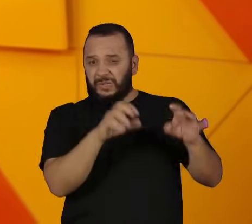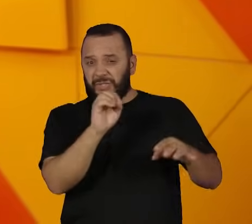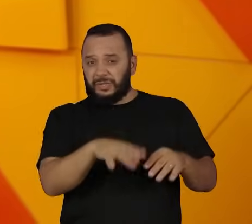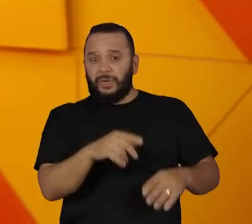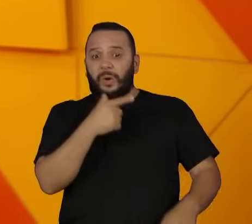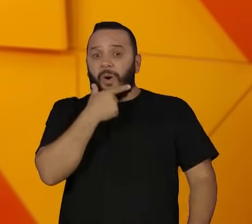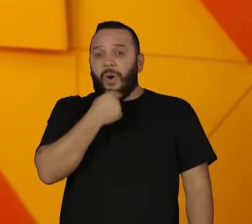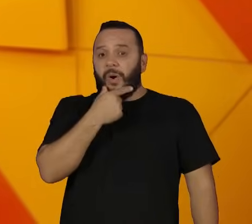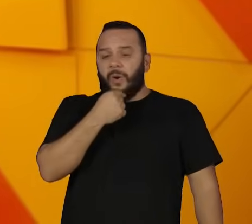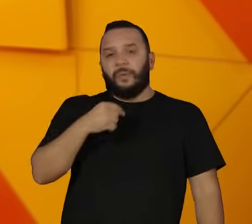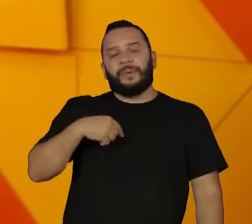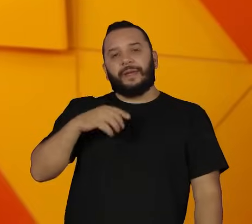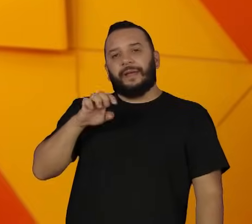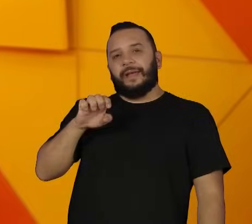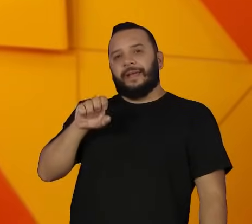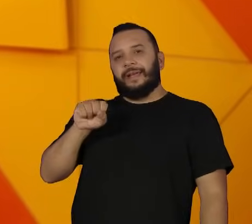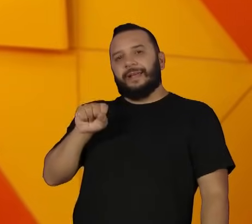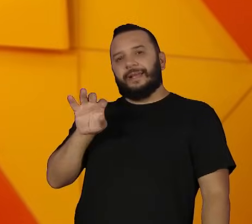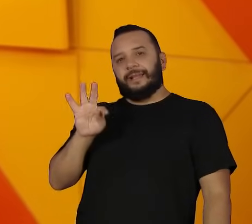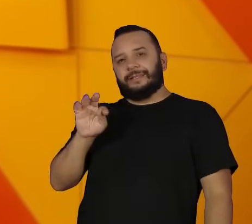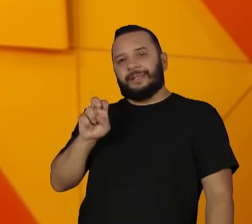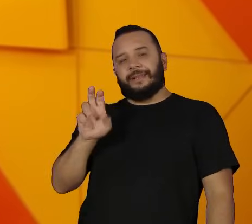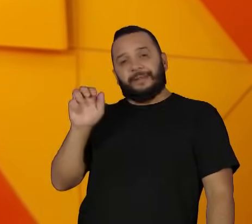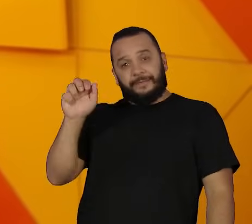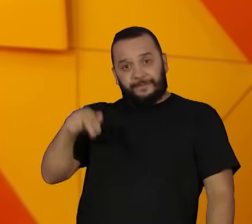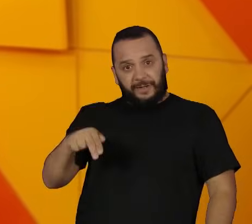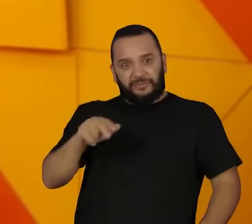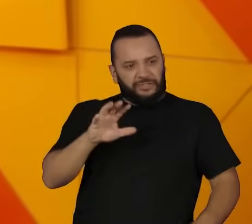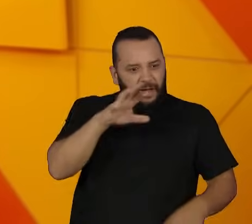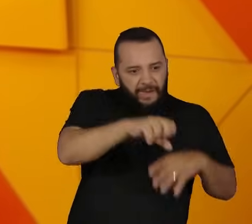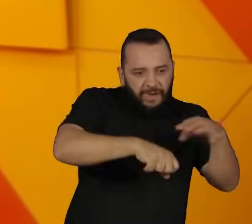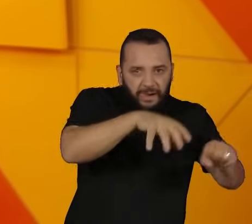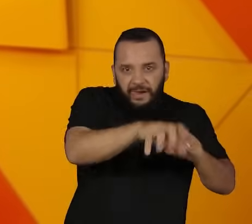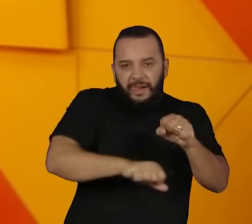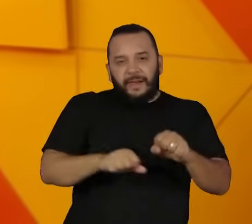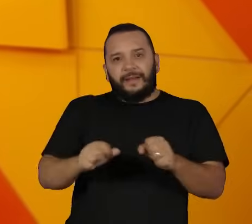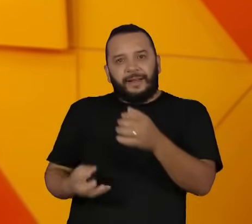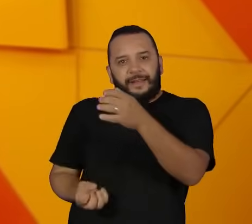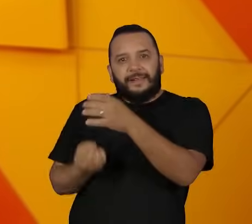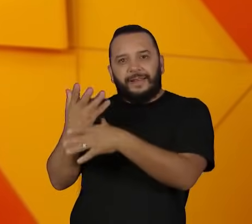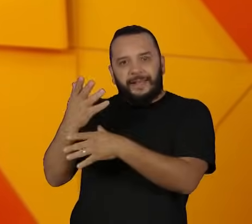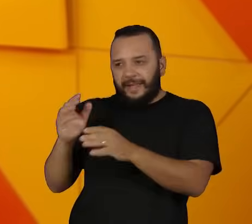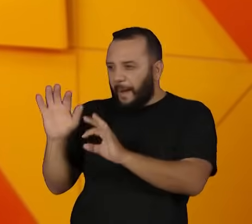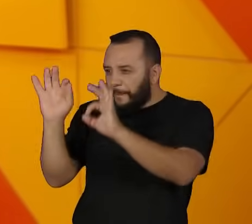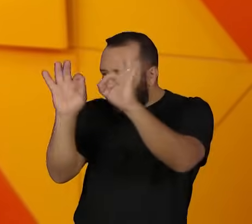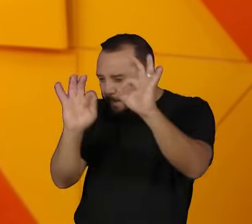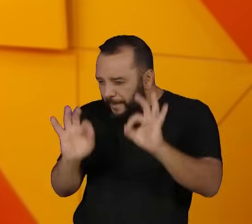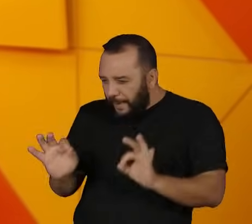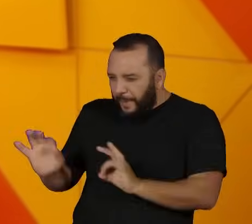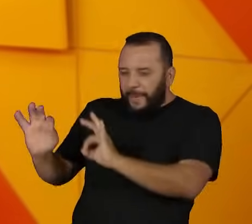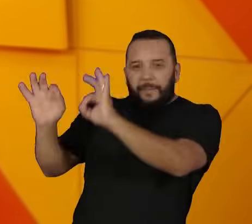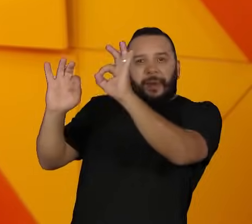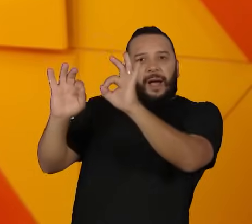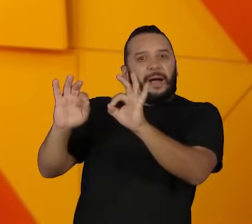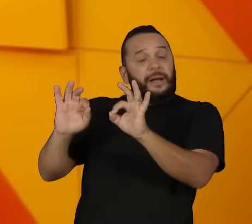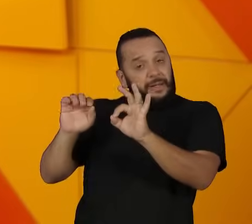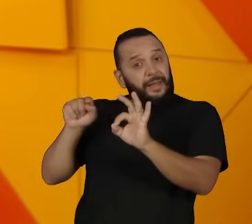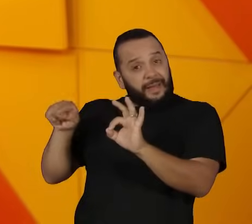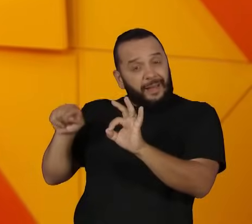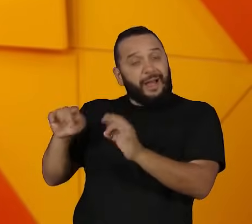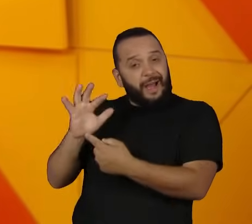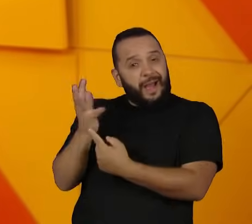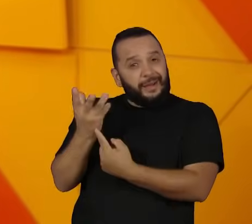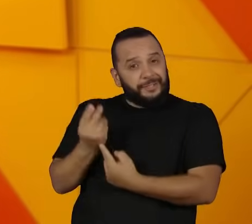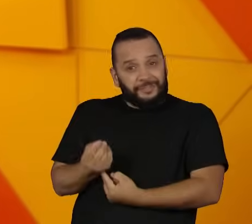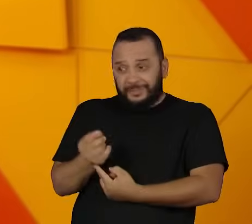uma peça de decoração ali no seu castelinho. Ele é conhecido como o Gaudí brasileiro. O Estevão é um artista de uma obra